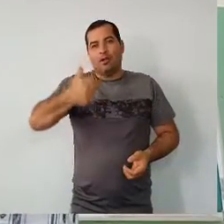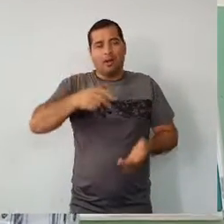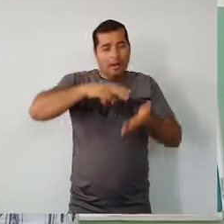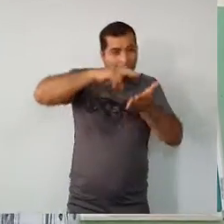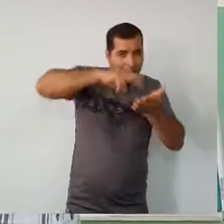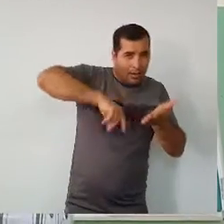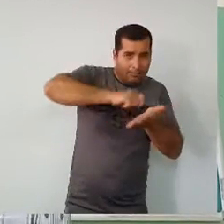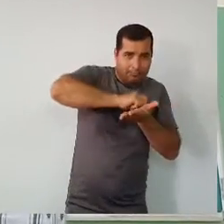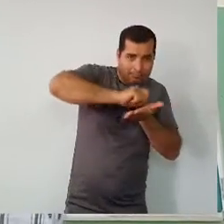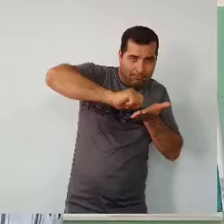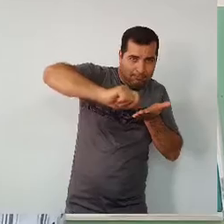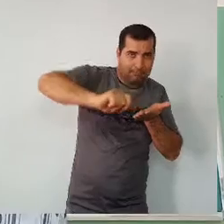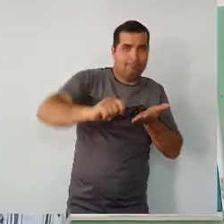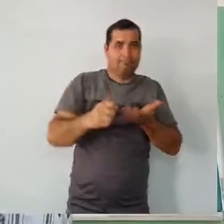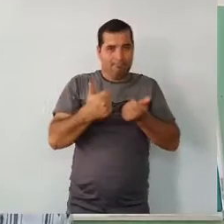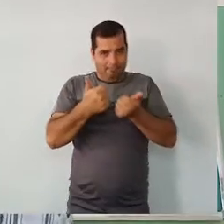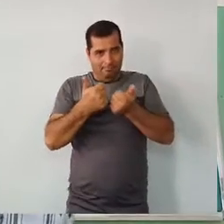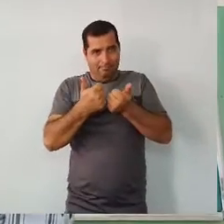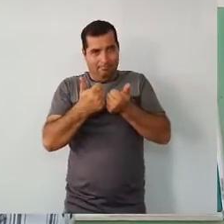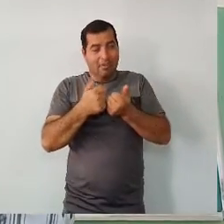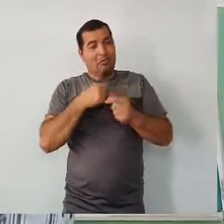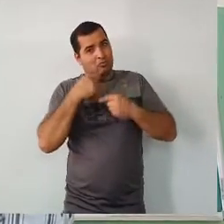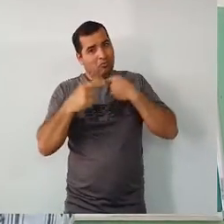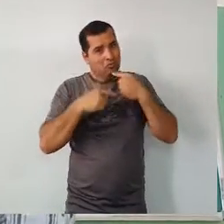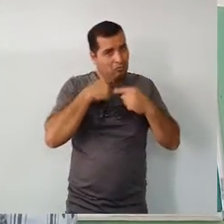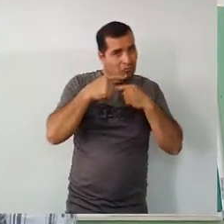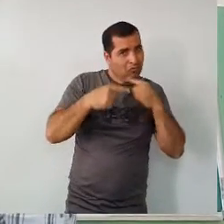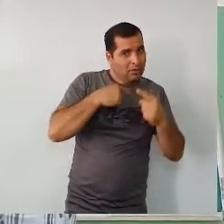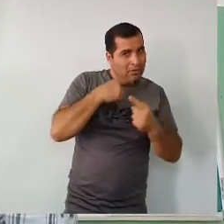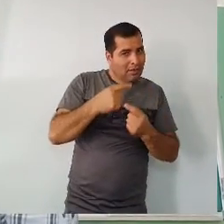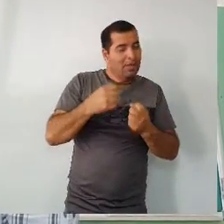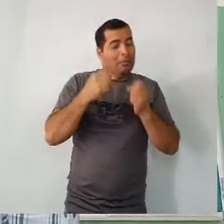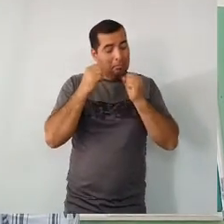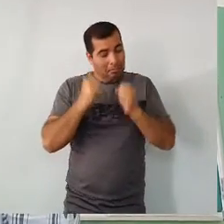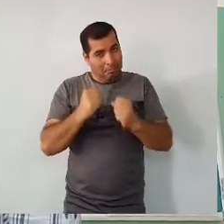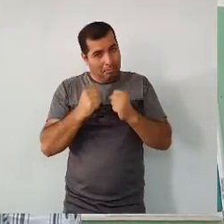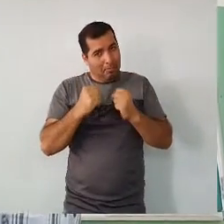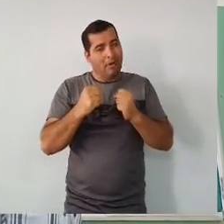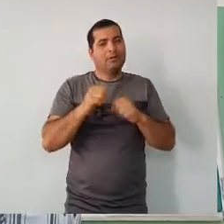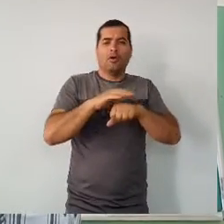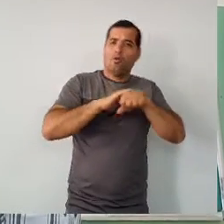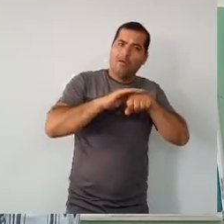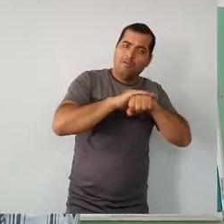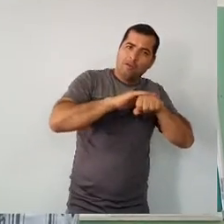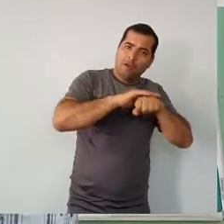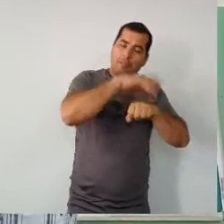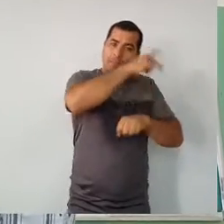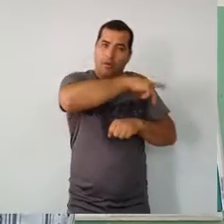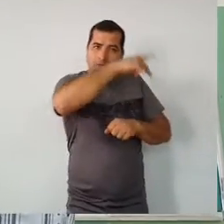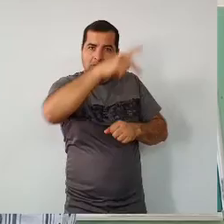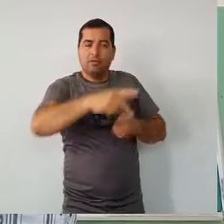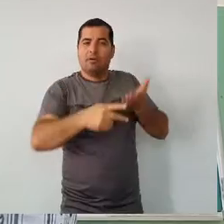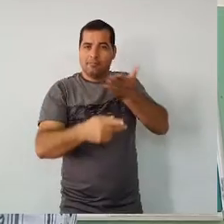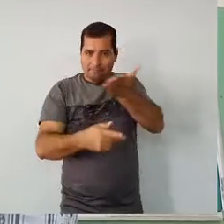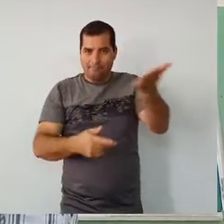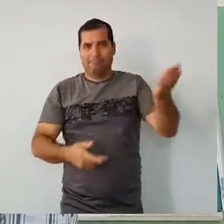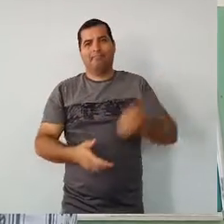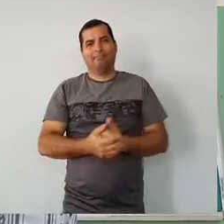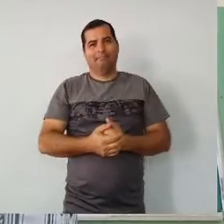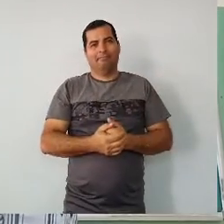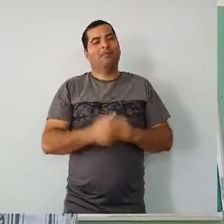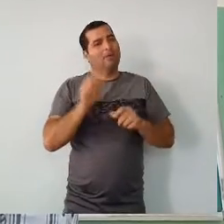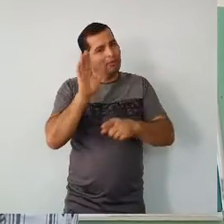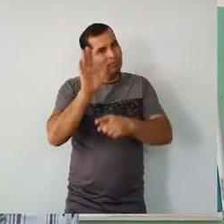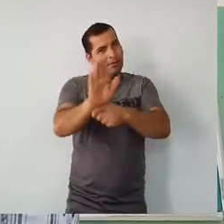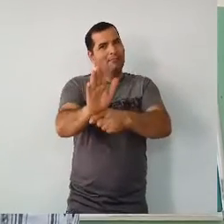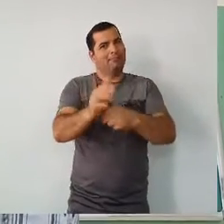nossa leitura e a nossa escrita. Se você tiver dúvidas sobre essas atividades, converse com o seu professor,